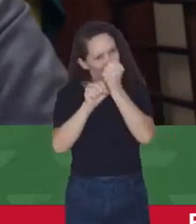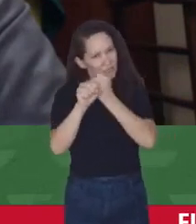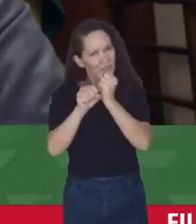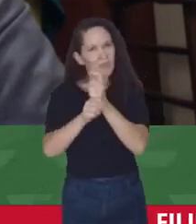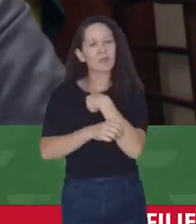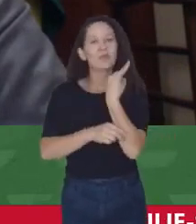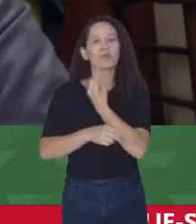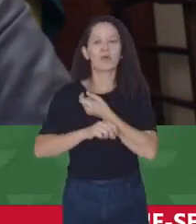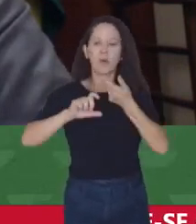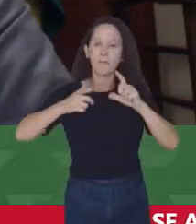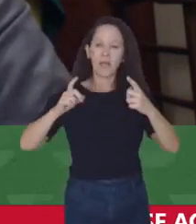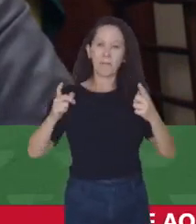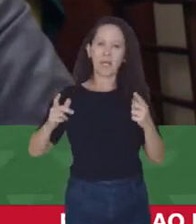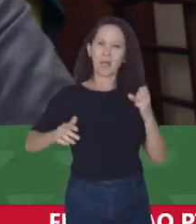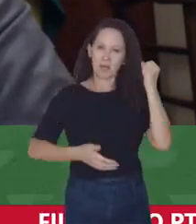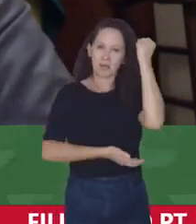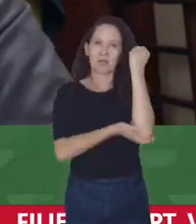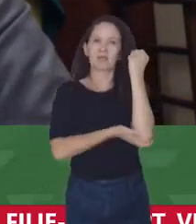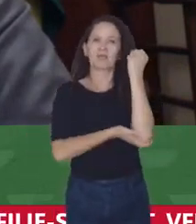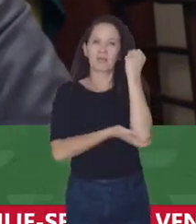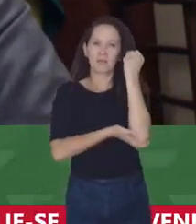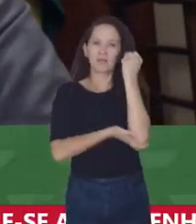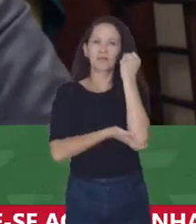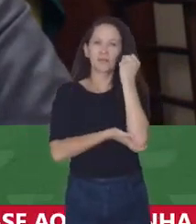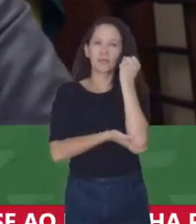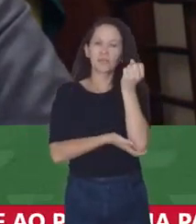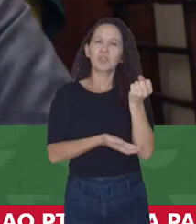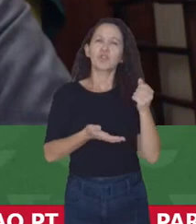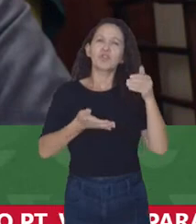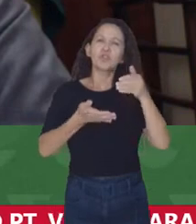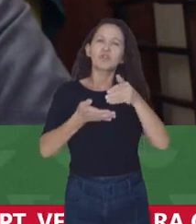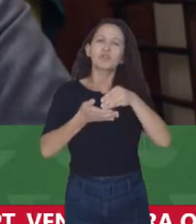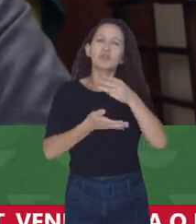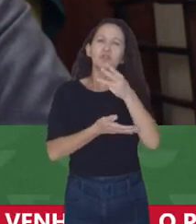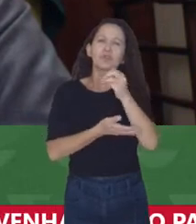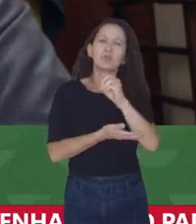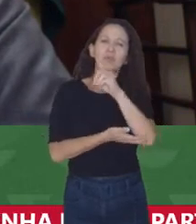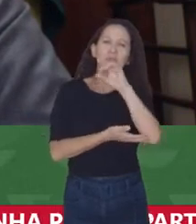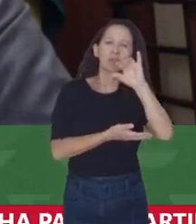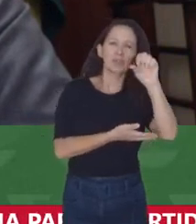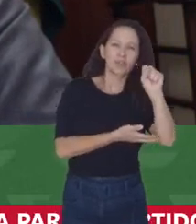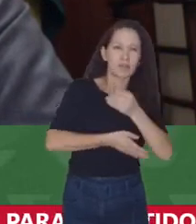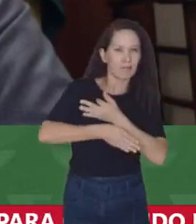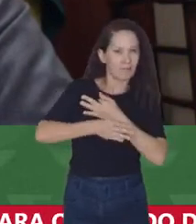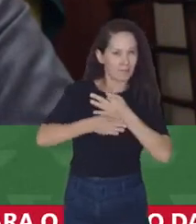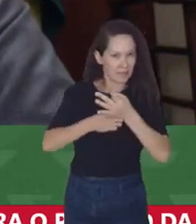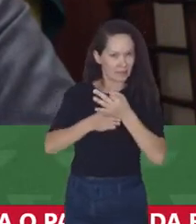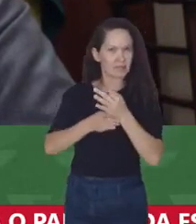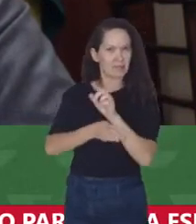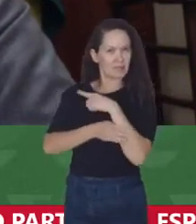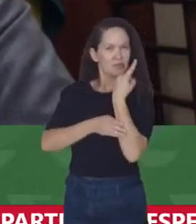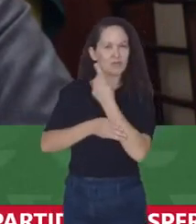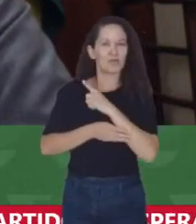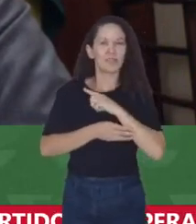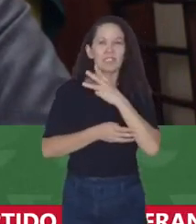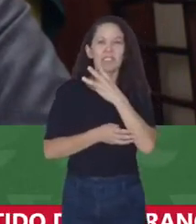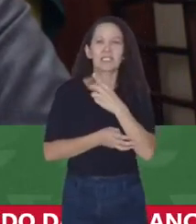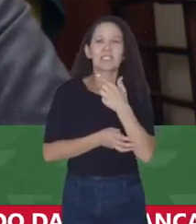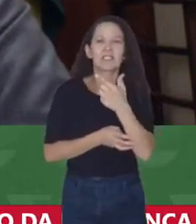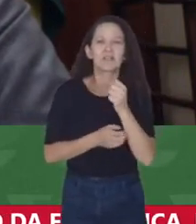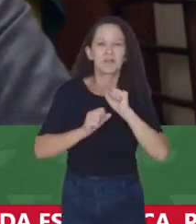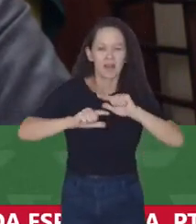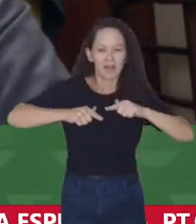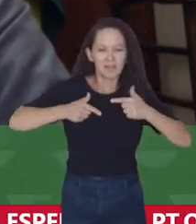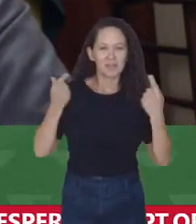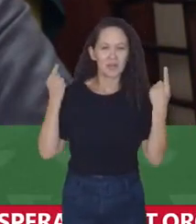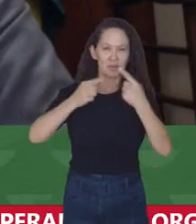nós vamos ampliar a resistência. E nesses últimos 30 dias, em pleno recesso, nós tivemos 32 ações contra